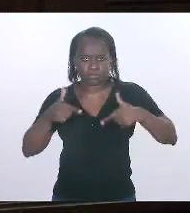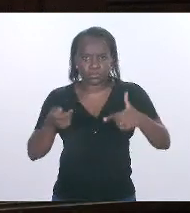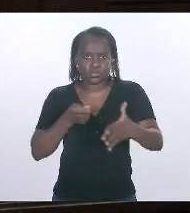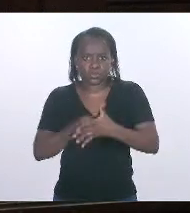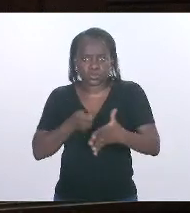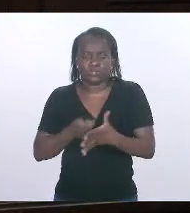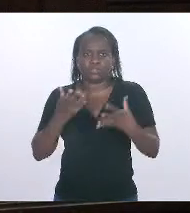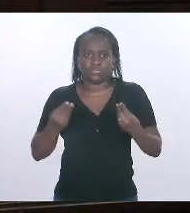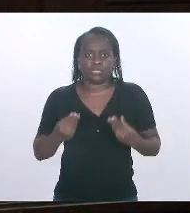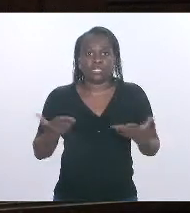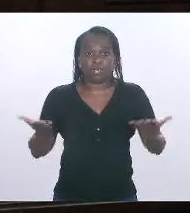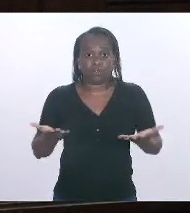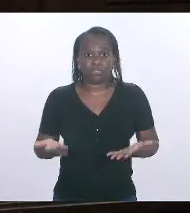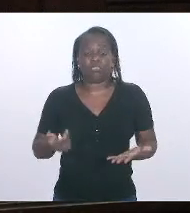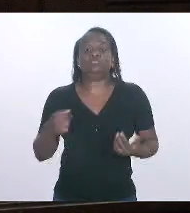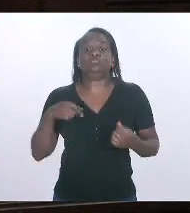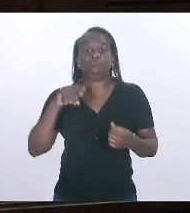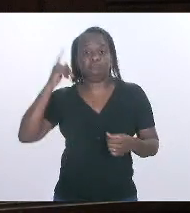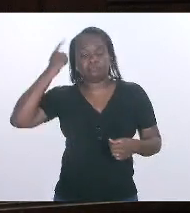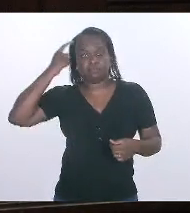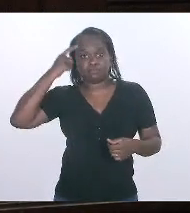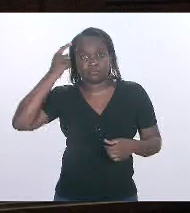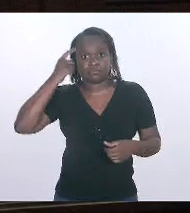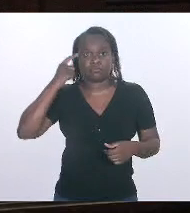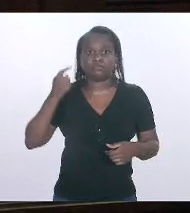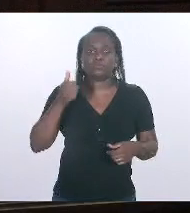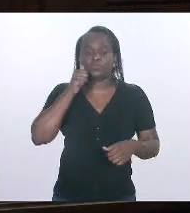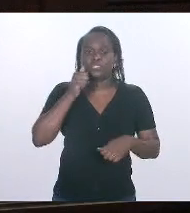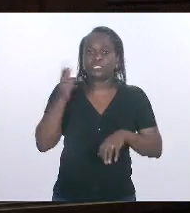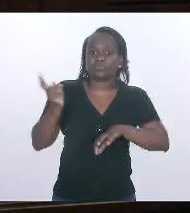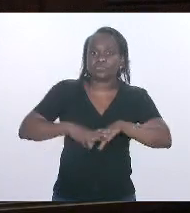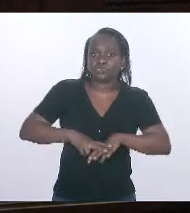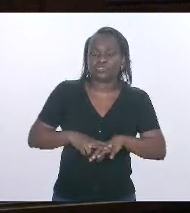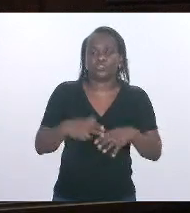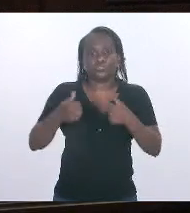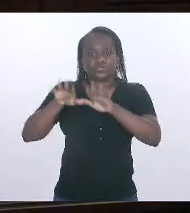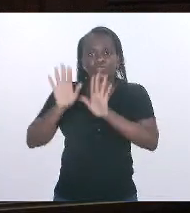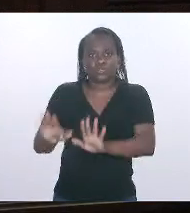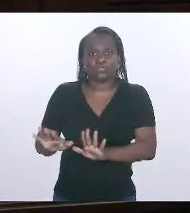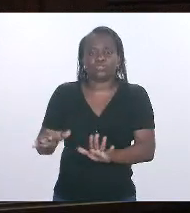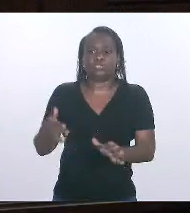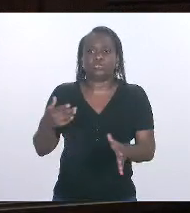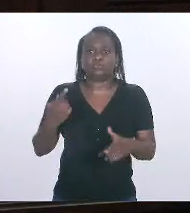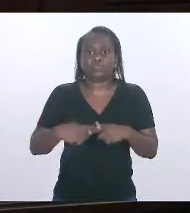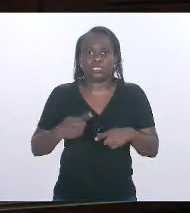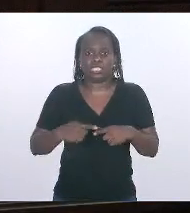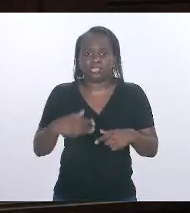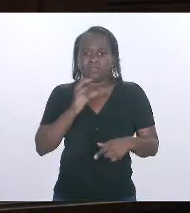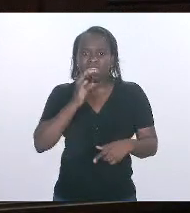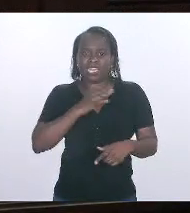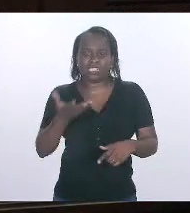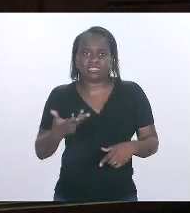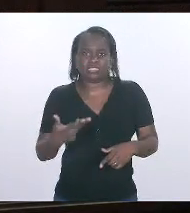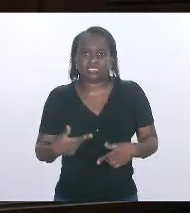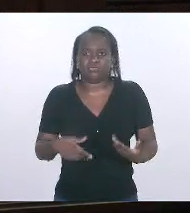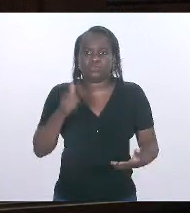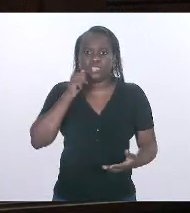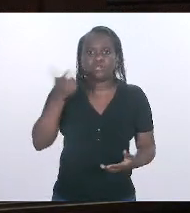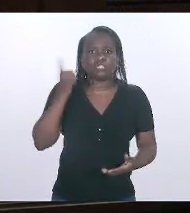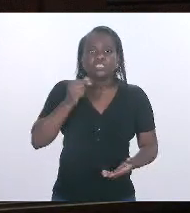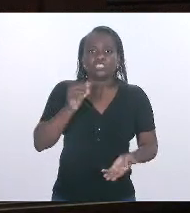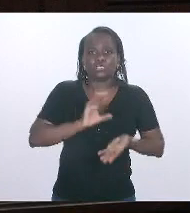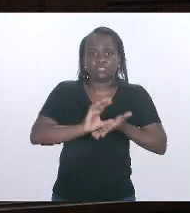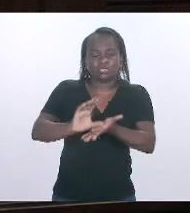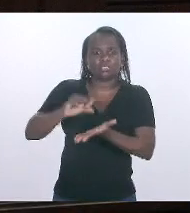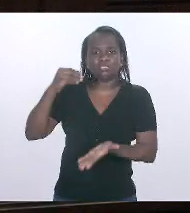É hora, senhor governador, de pensar nas viúvas que ficaram para acelerar o processo, para que elas possam